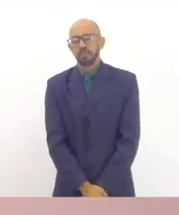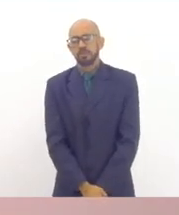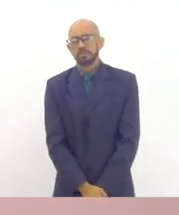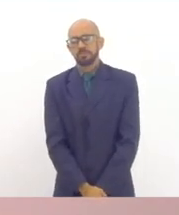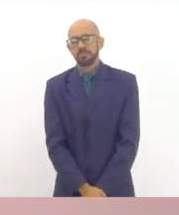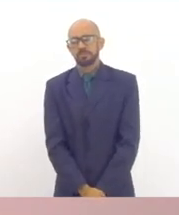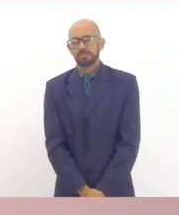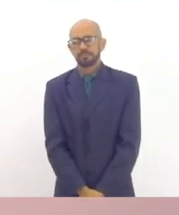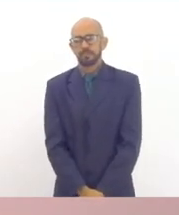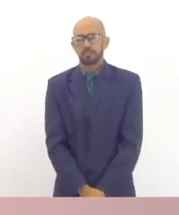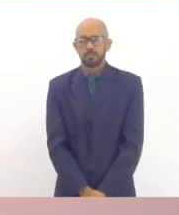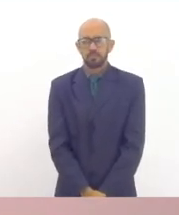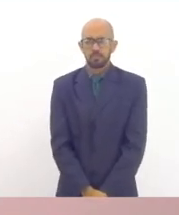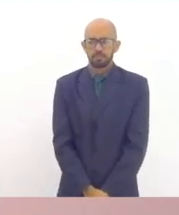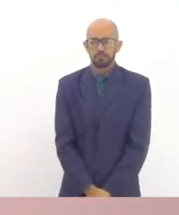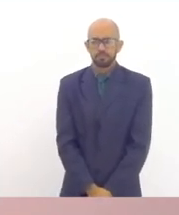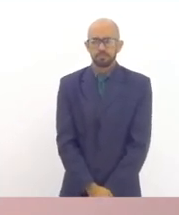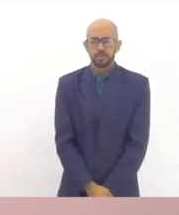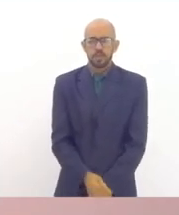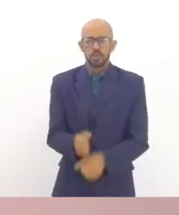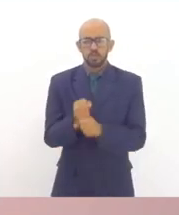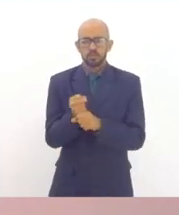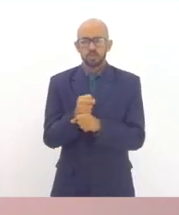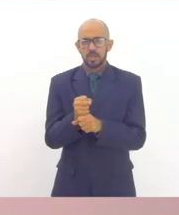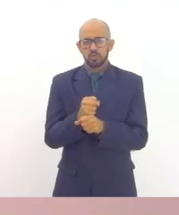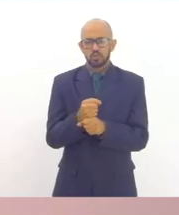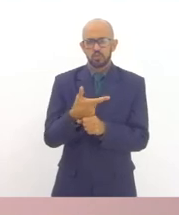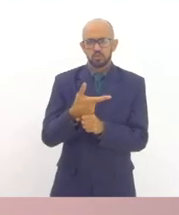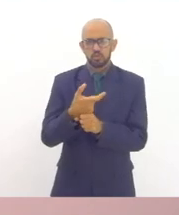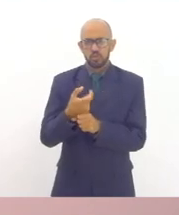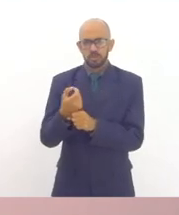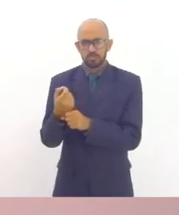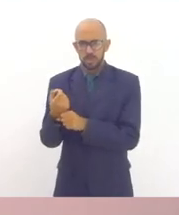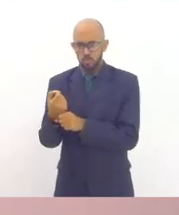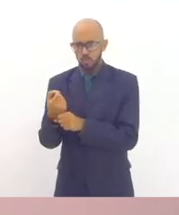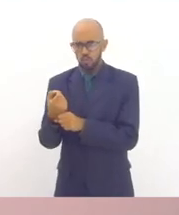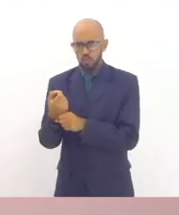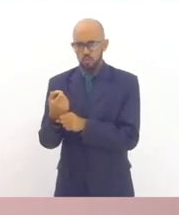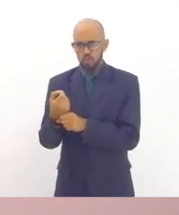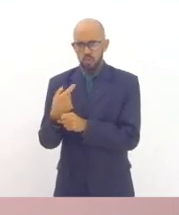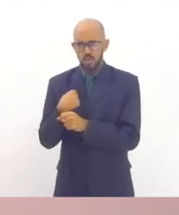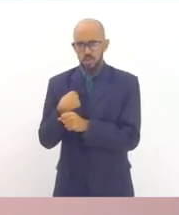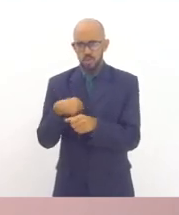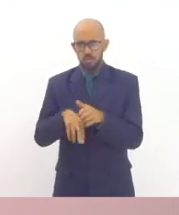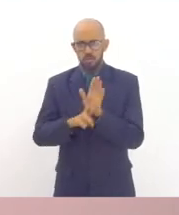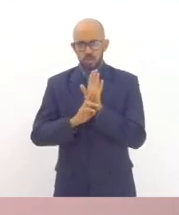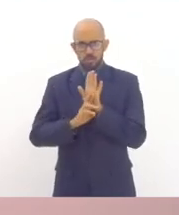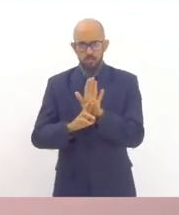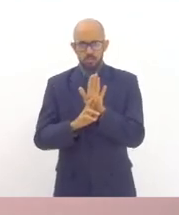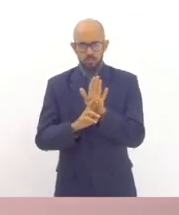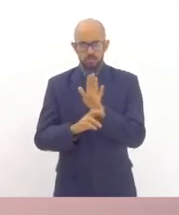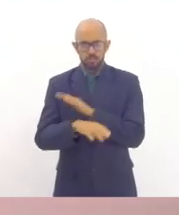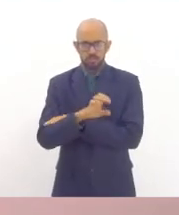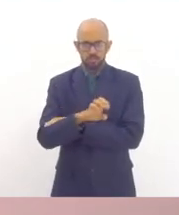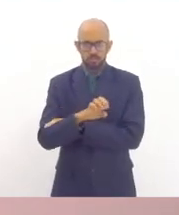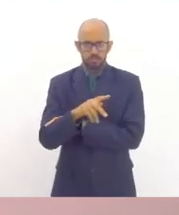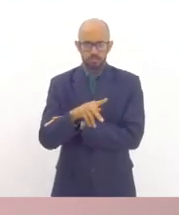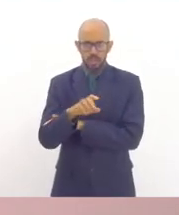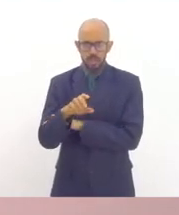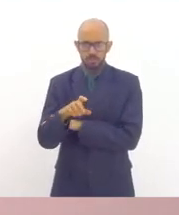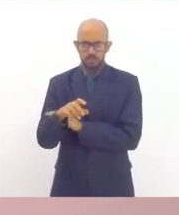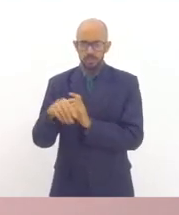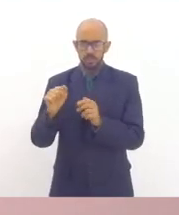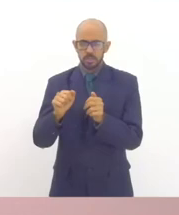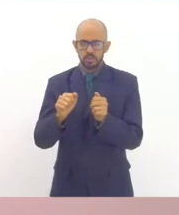anos 2000, eu fui a representante do CEP junto à secretaria,